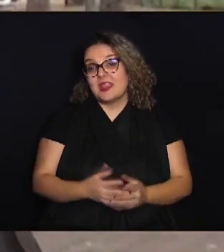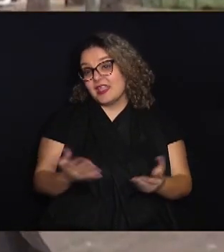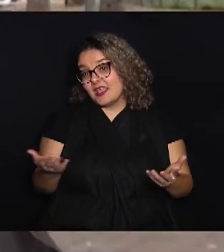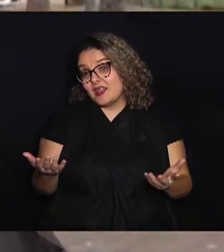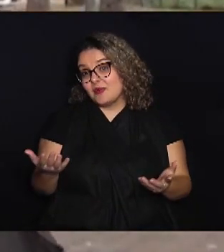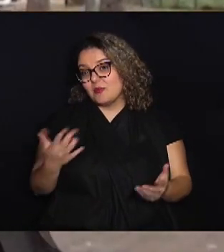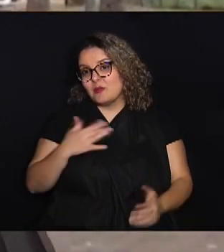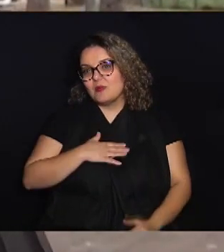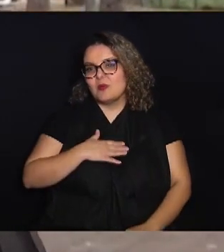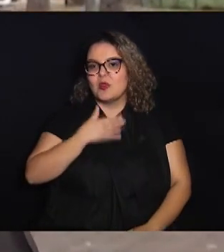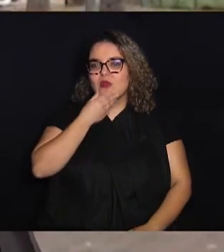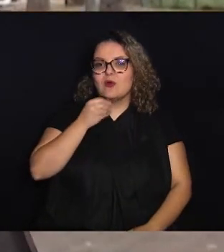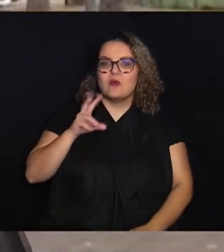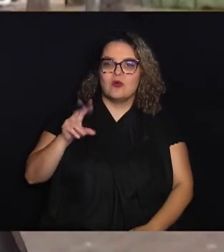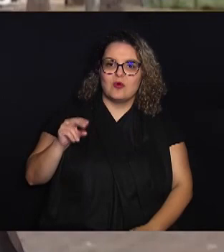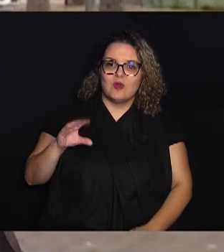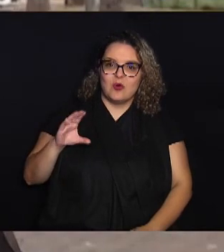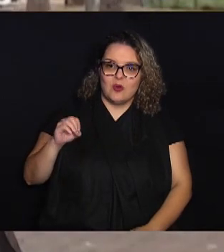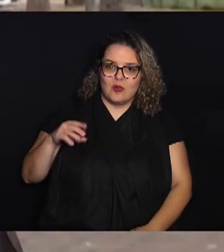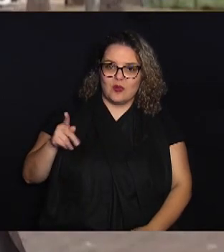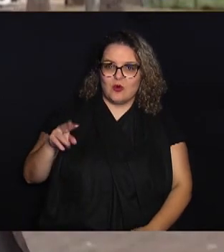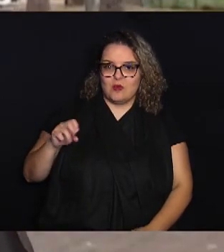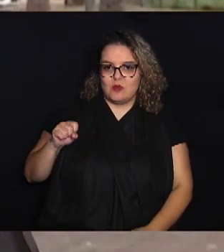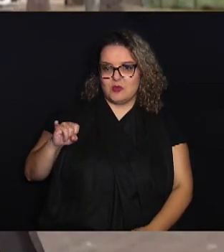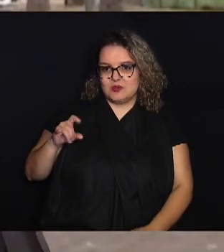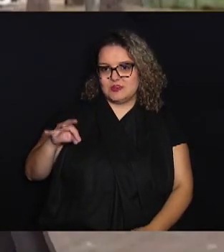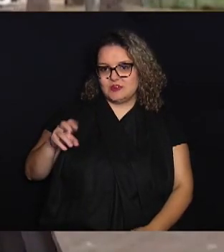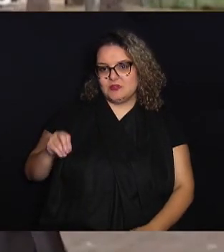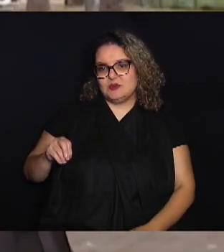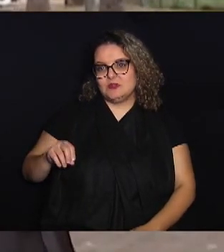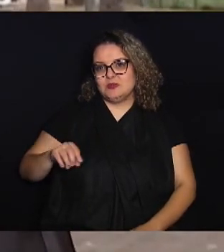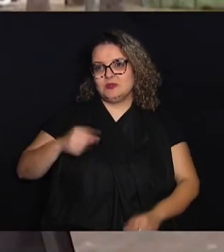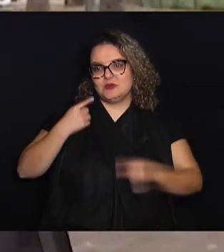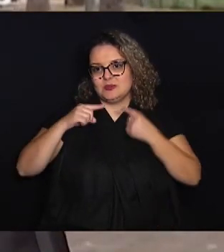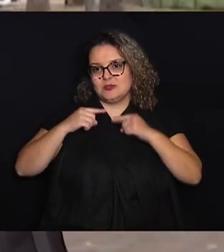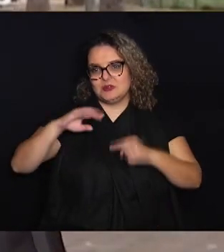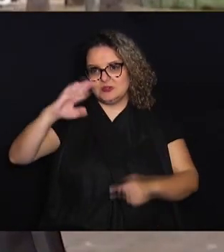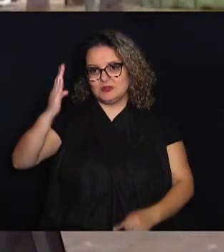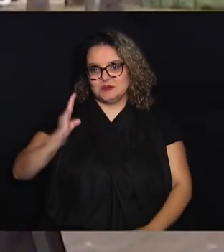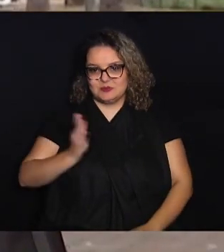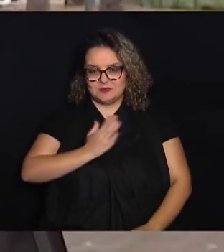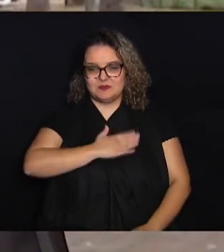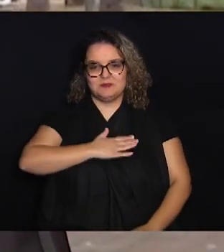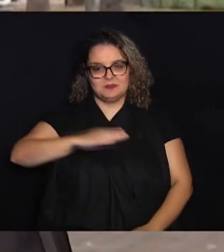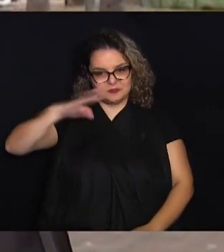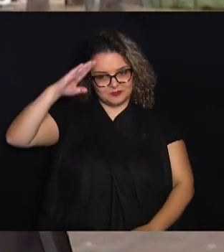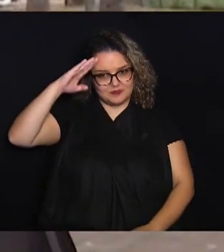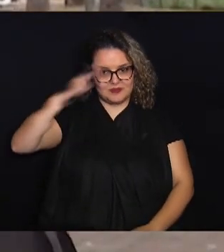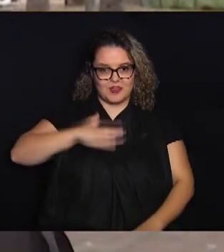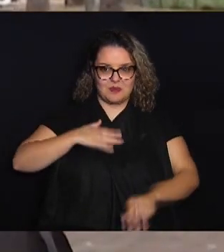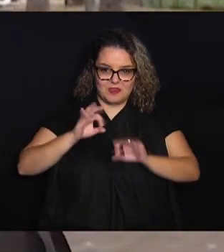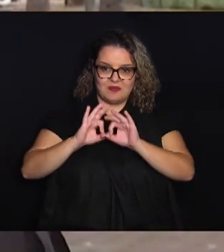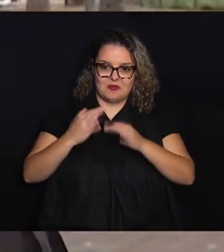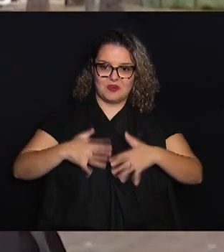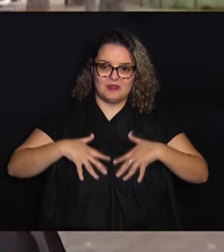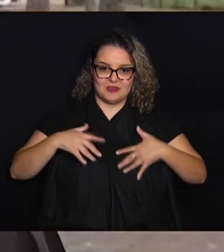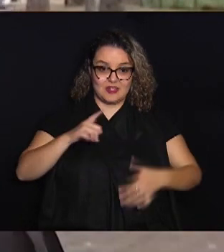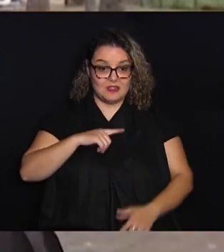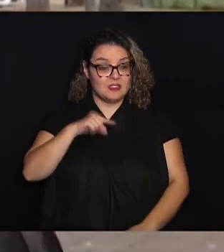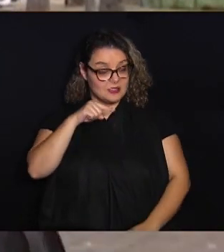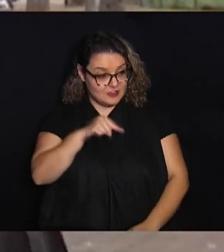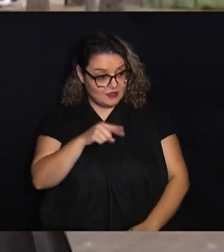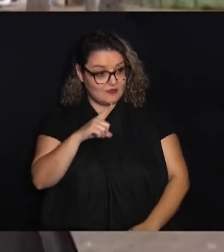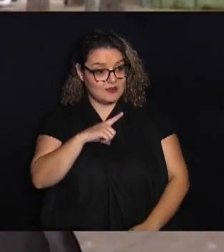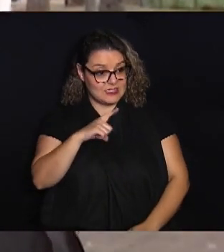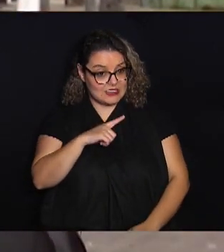o meu avô é compositor do hino do Exército, viu? Eu tenho esse orgulho na minha família. Então você